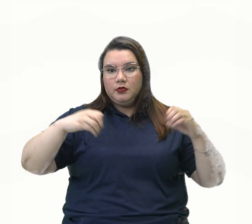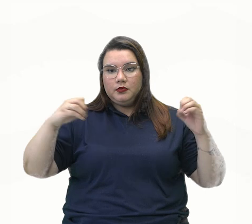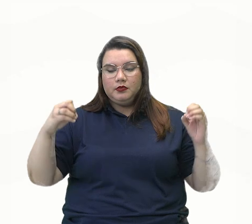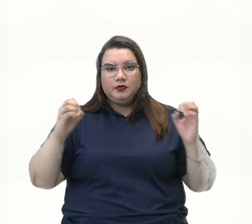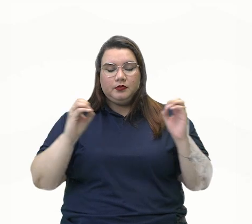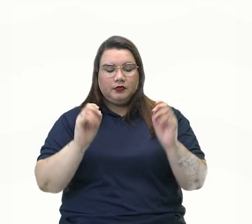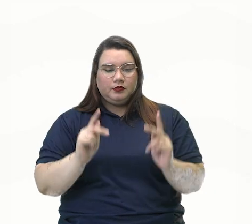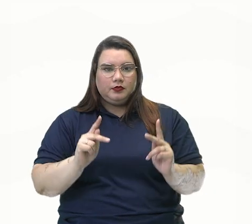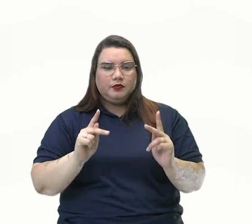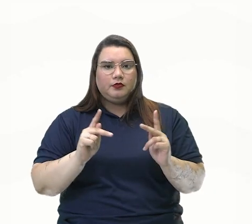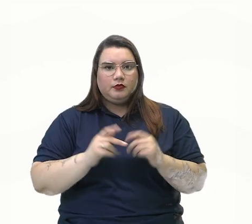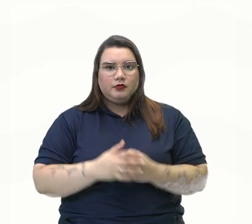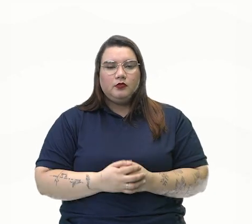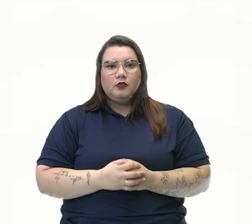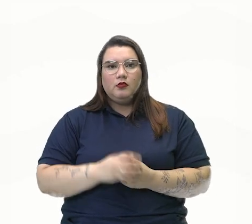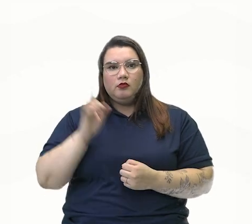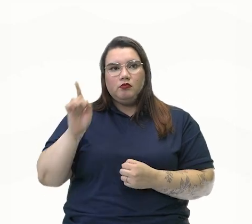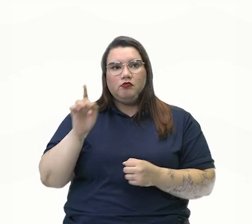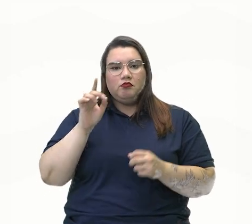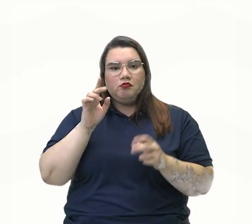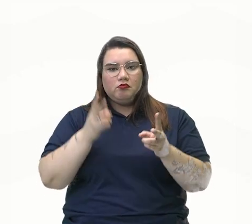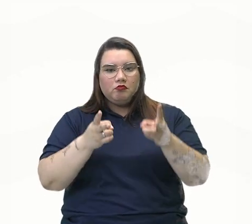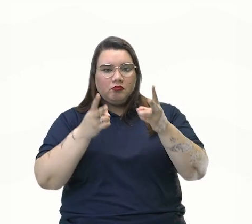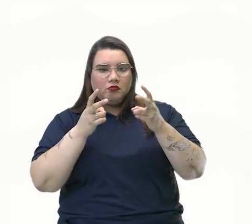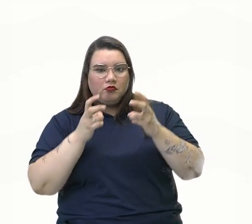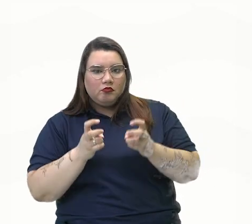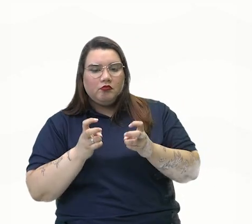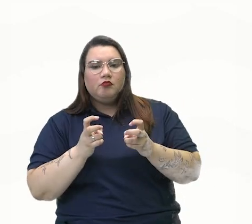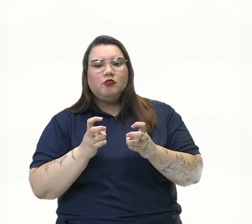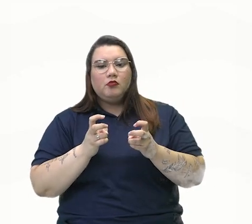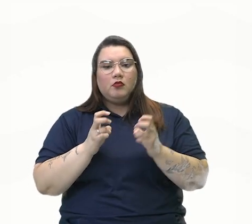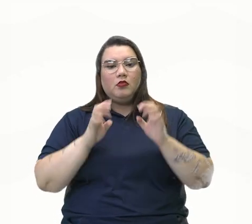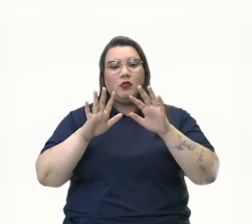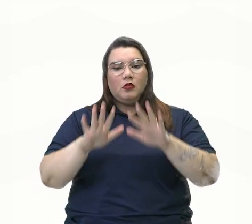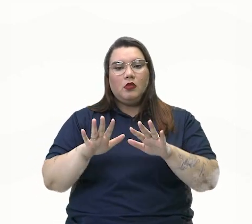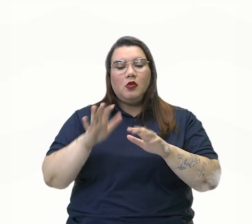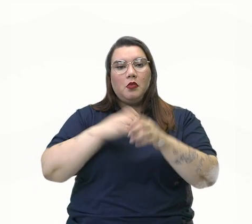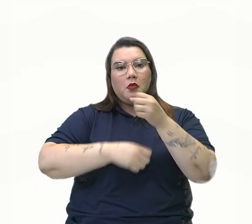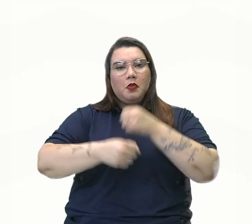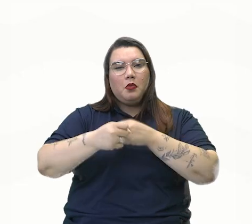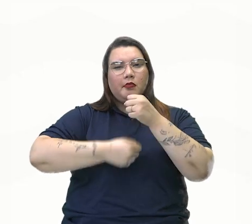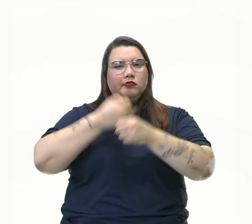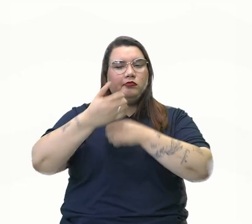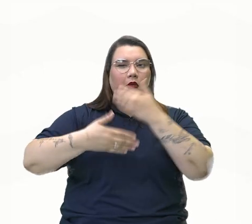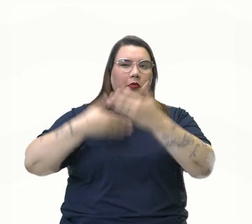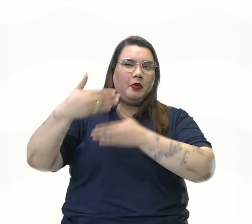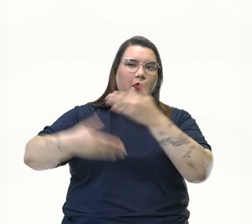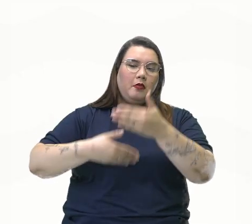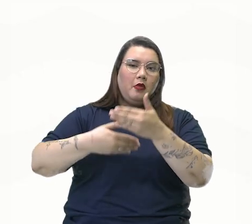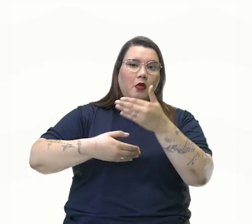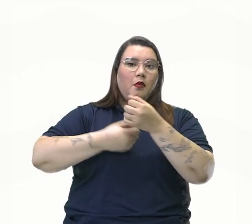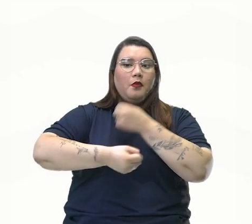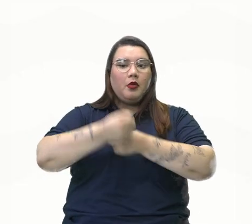fenômeno ondulatório. E essa visão, ela foi reforçada já em